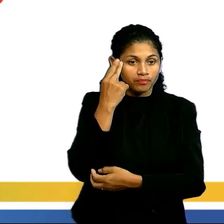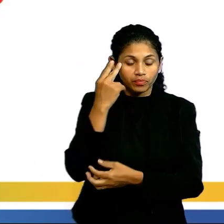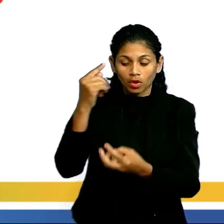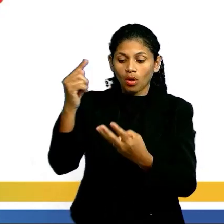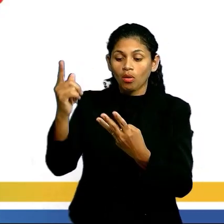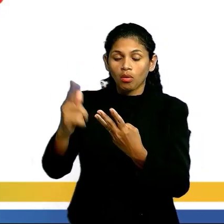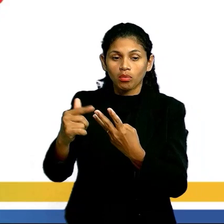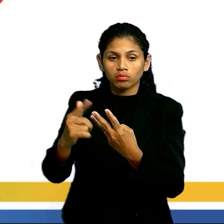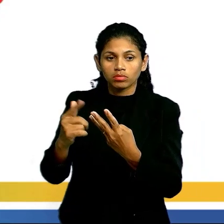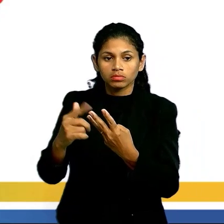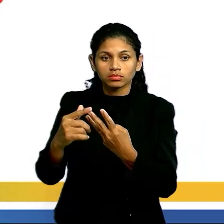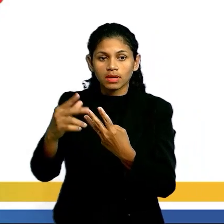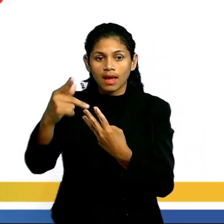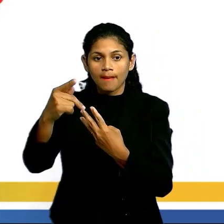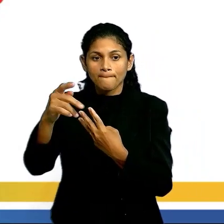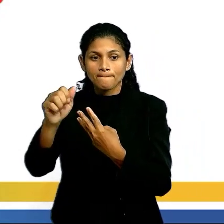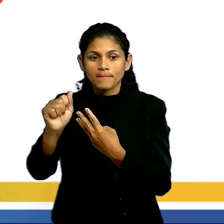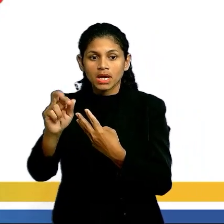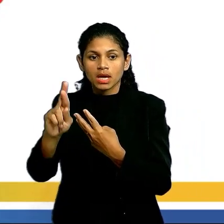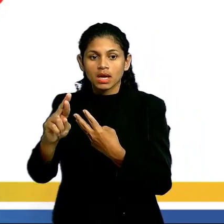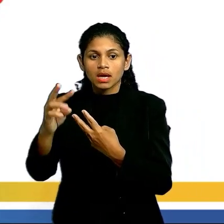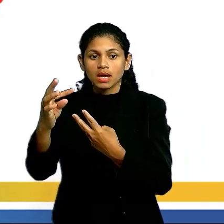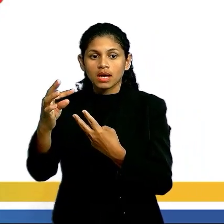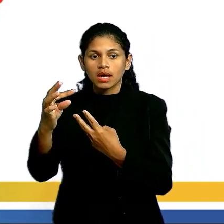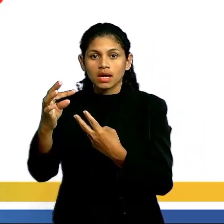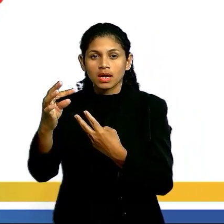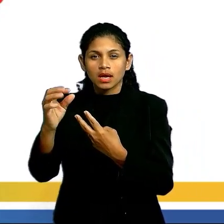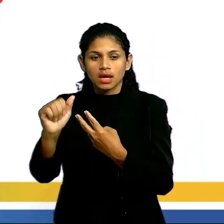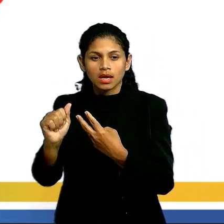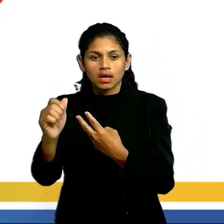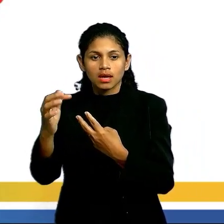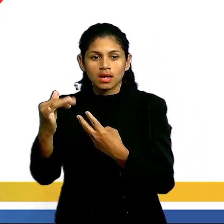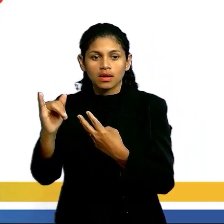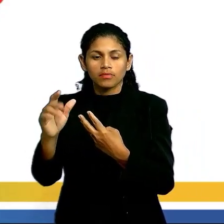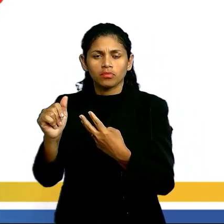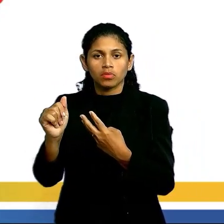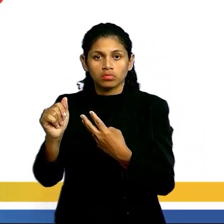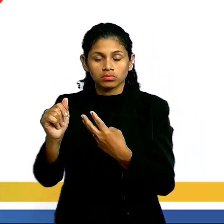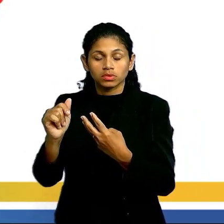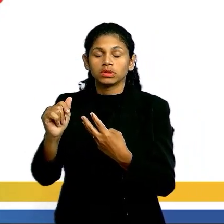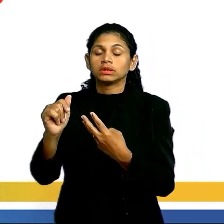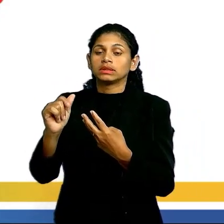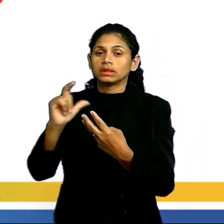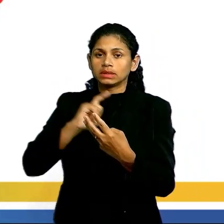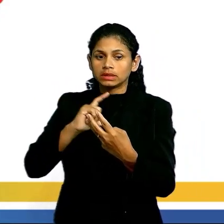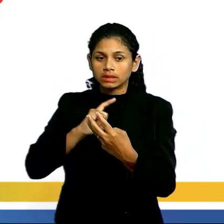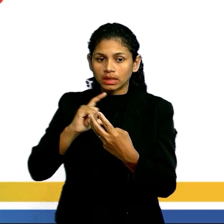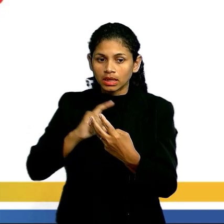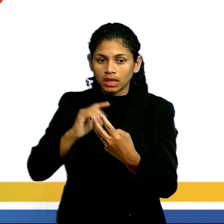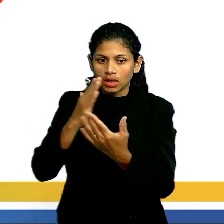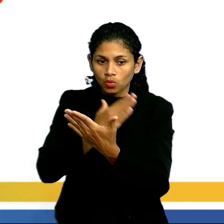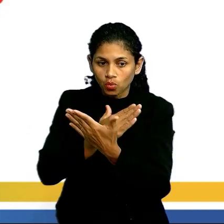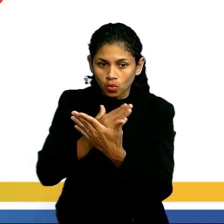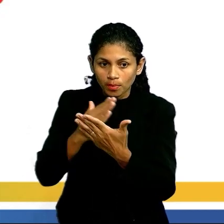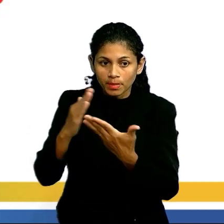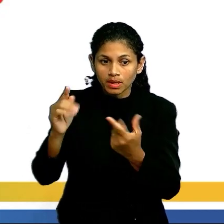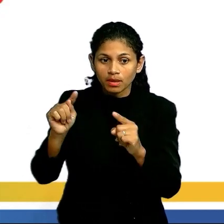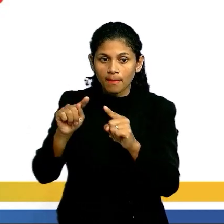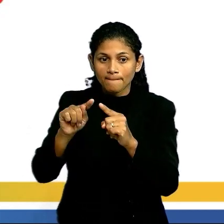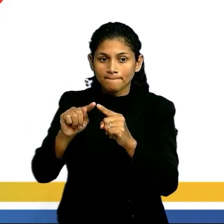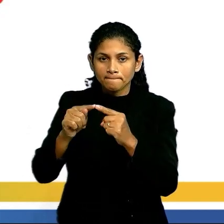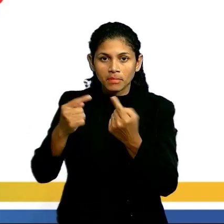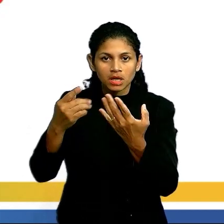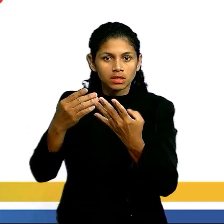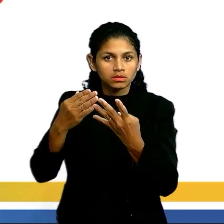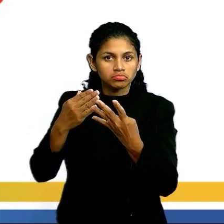diferente. Ele vai considerar-se o ancestral, porém ele vai excluir o outro aqui, tá? Tá vendo aqui essa parte verde? Ele só